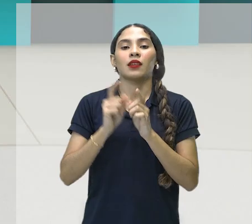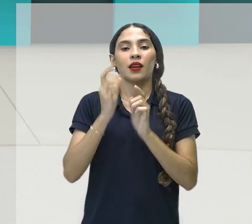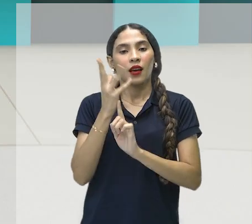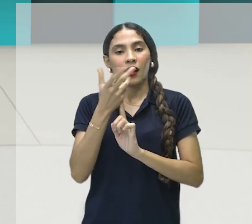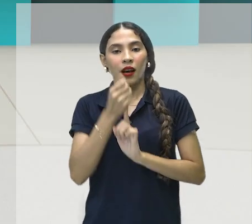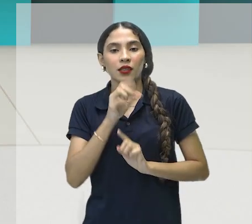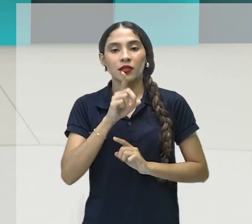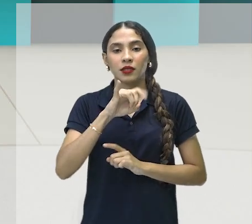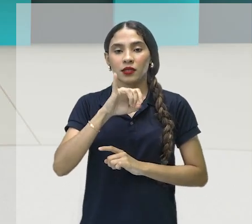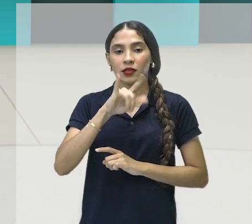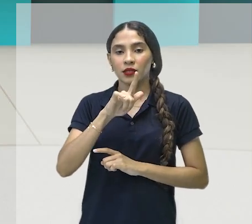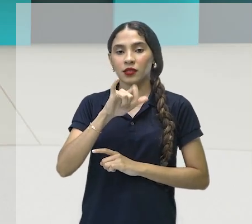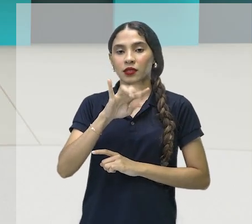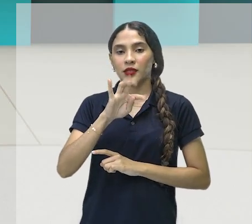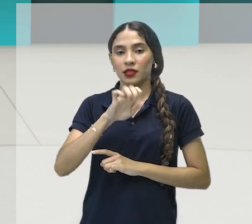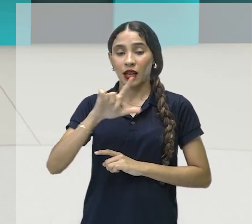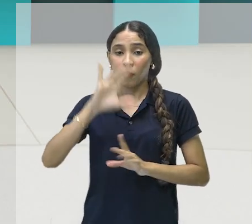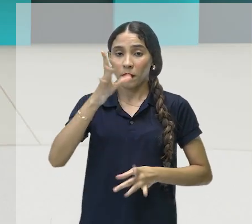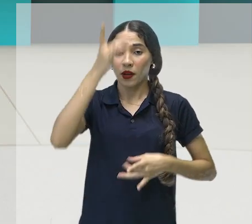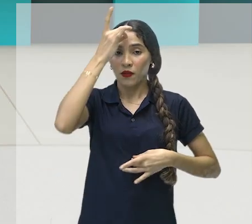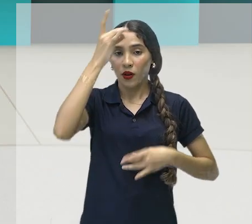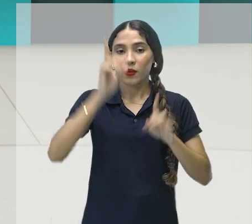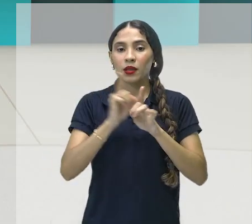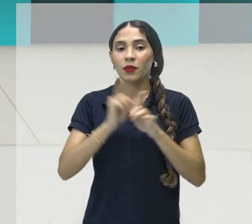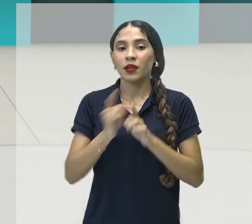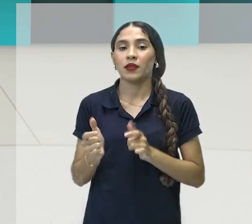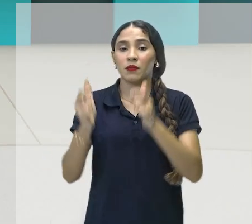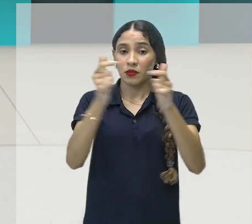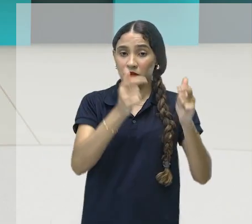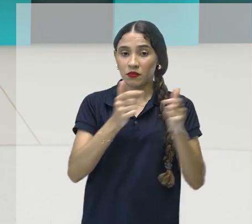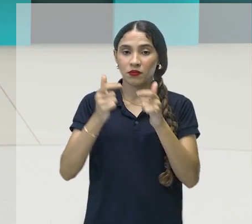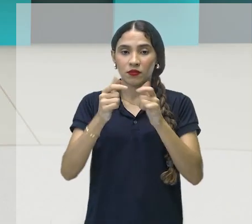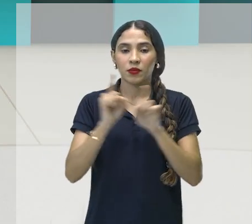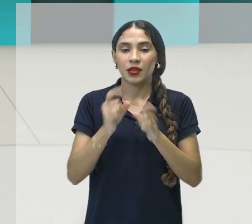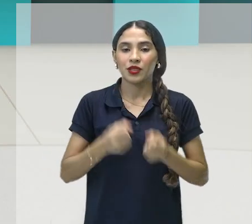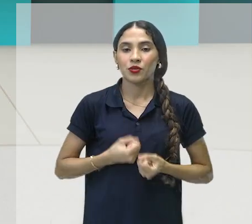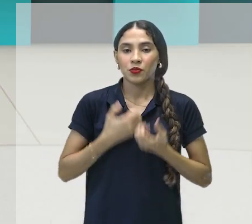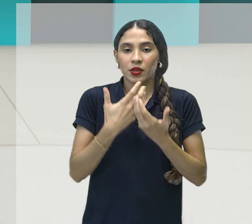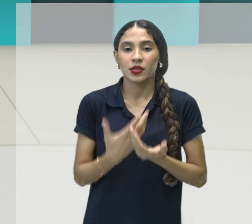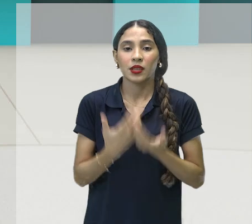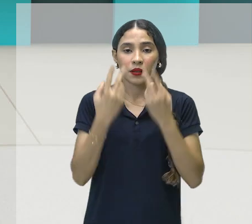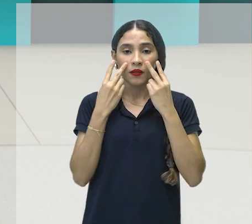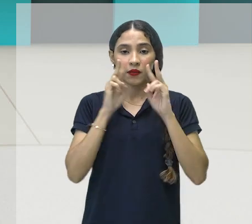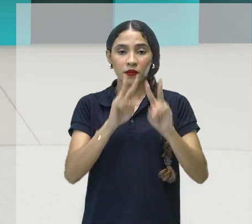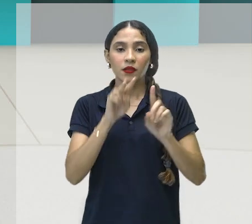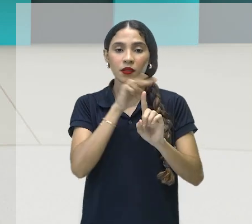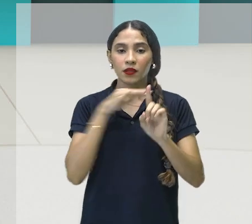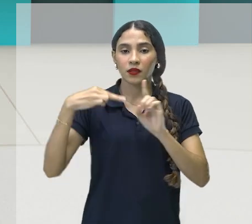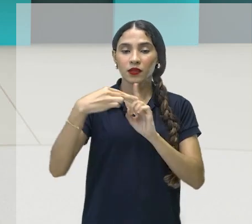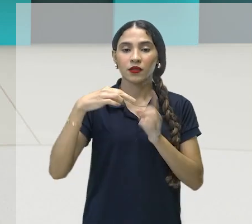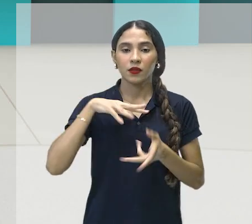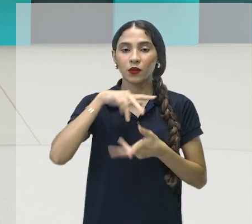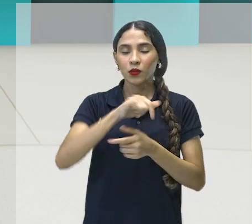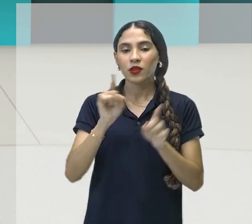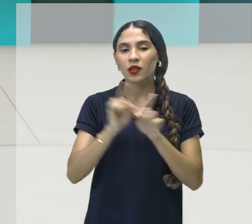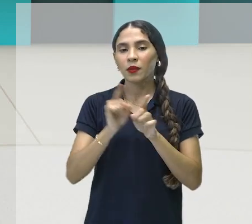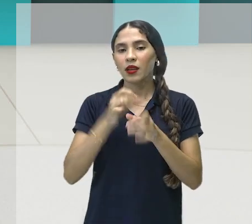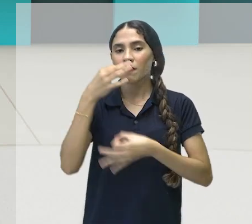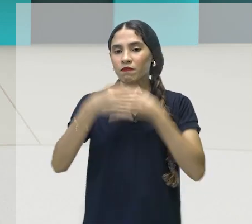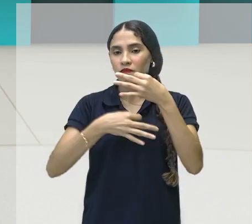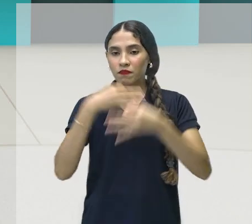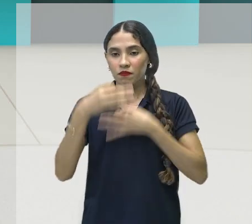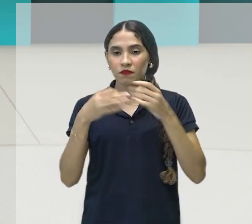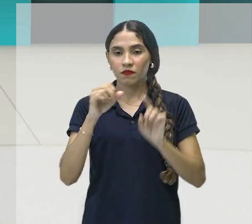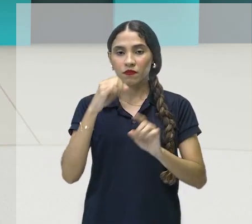arte digital, performance, instalação para expressar sua visão de mundo e